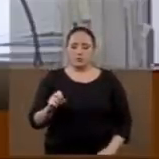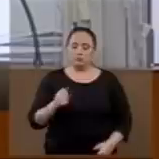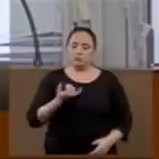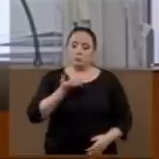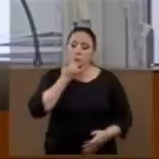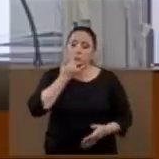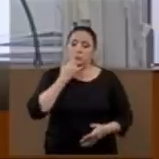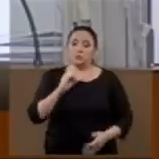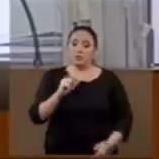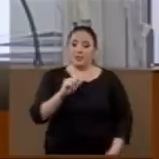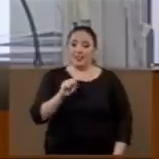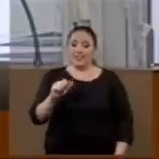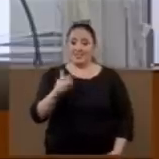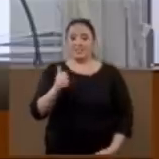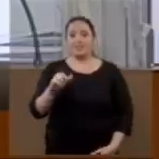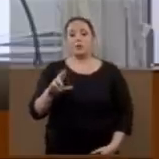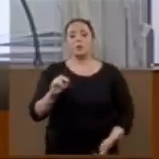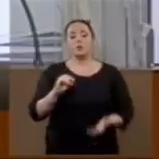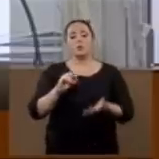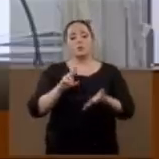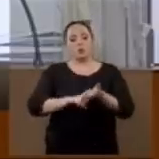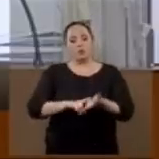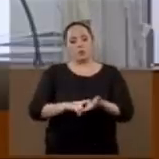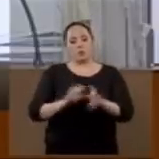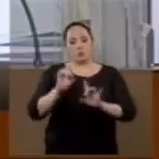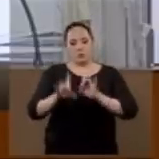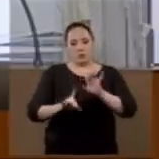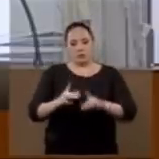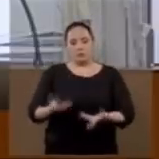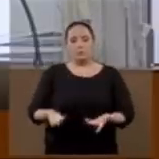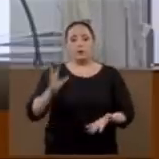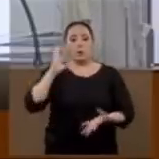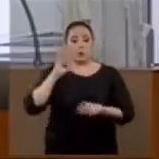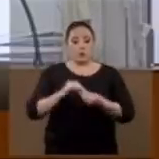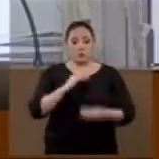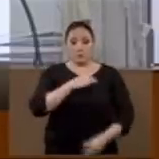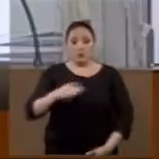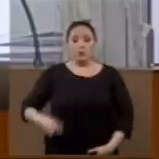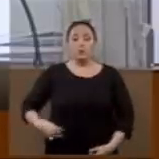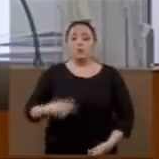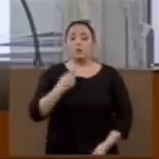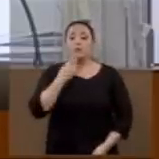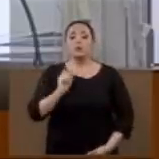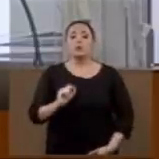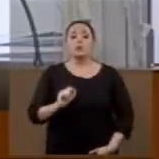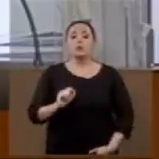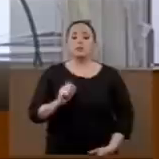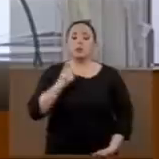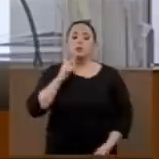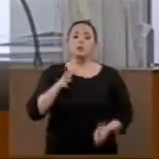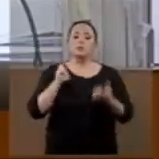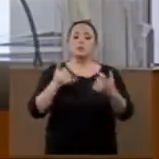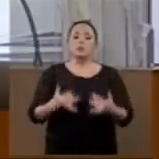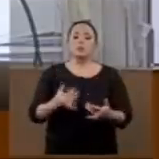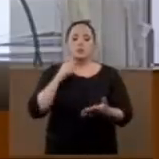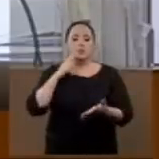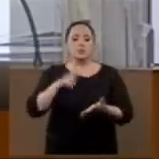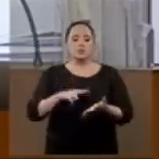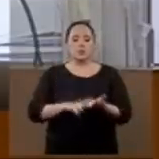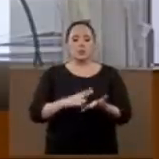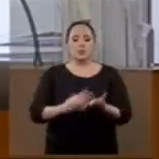do registro especial. E concluiu o ministro, portanto, no sentido, como eu disse, de dar